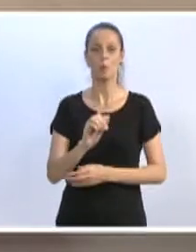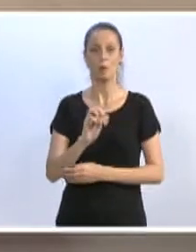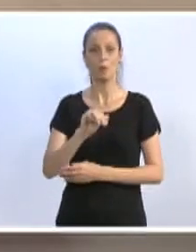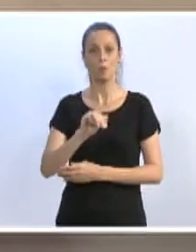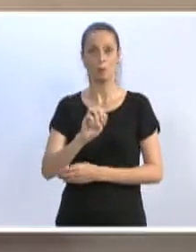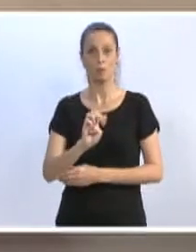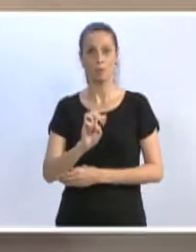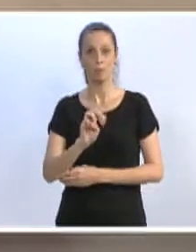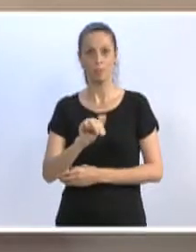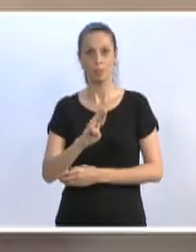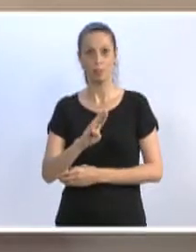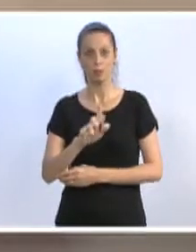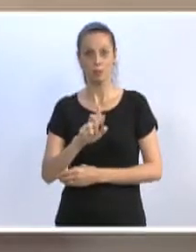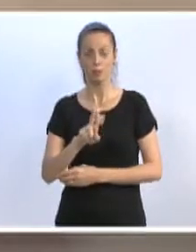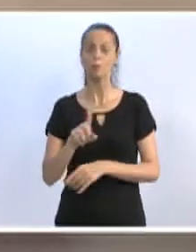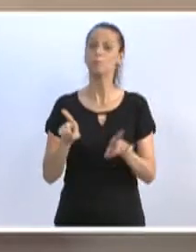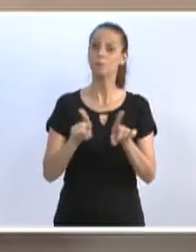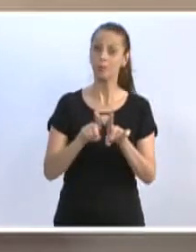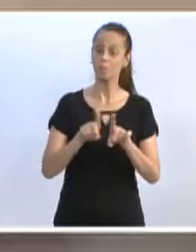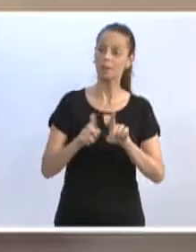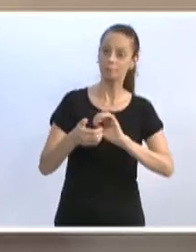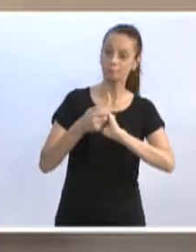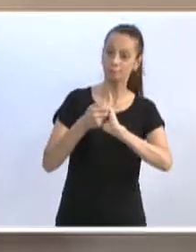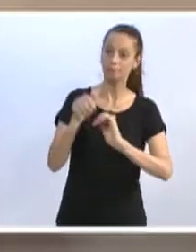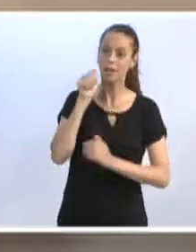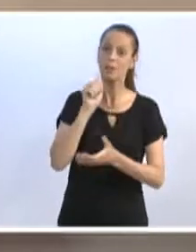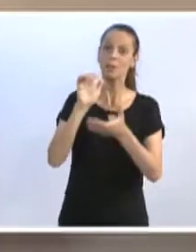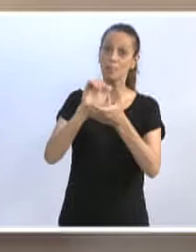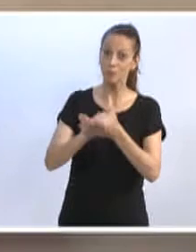a esposa do pastor Léo, presidente da OMEBLU.